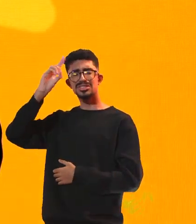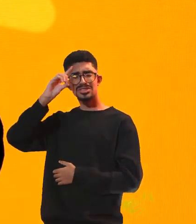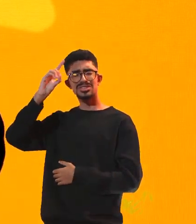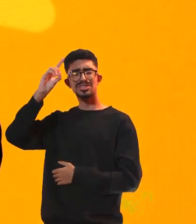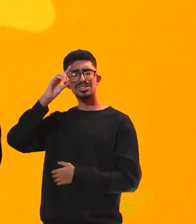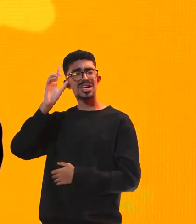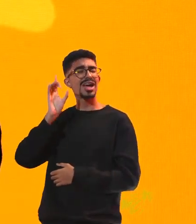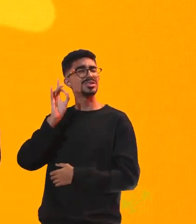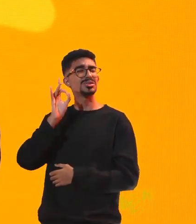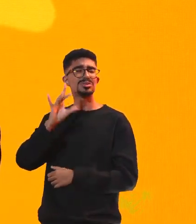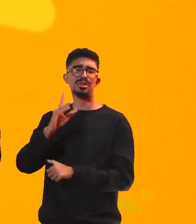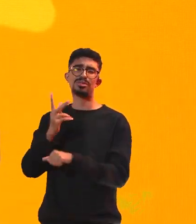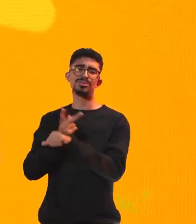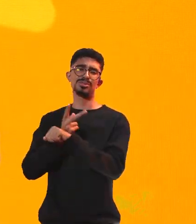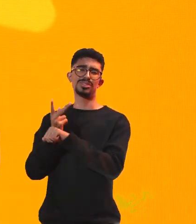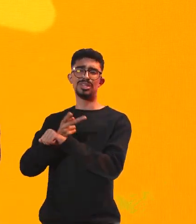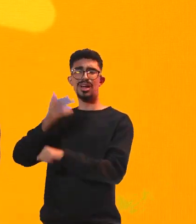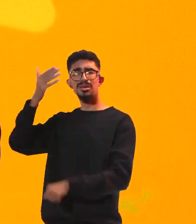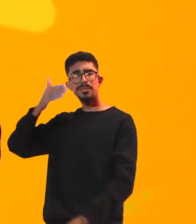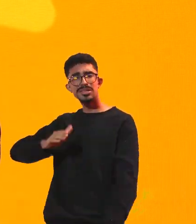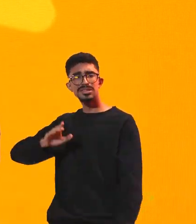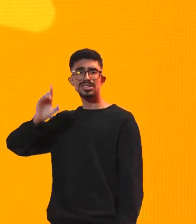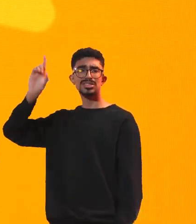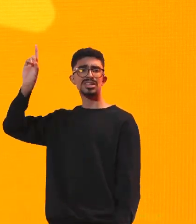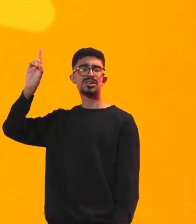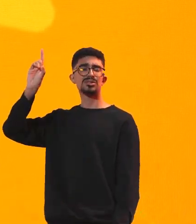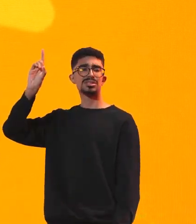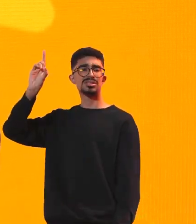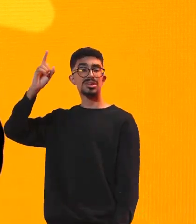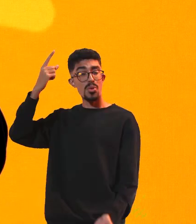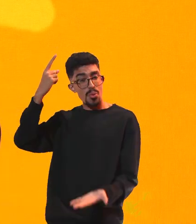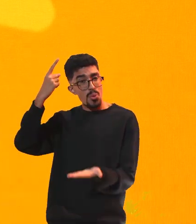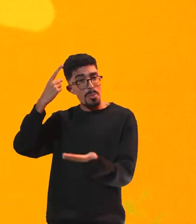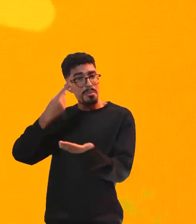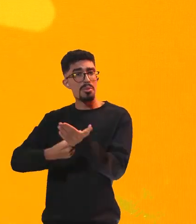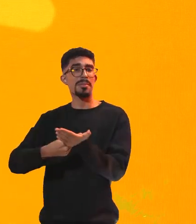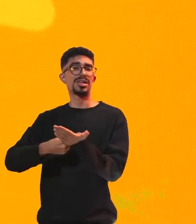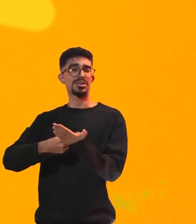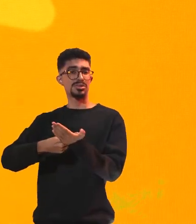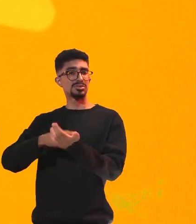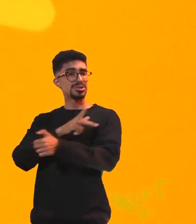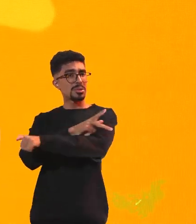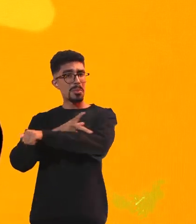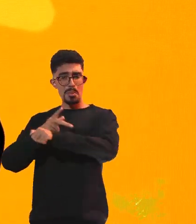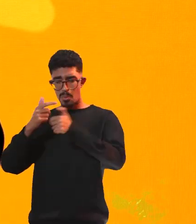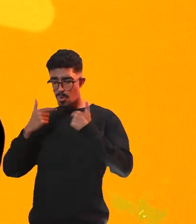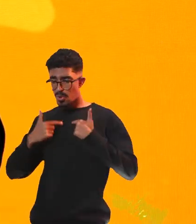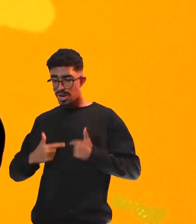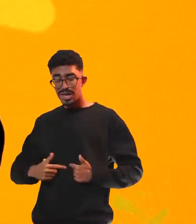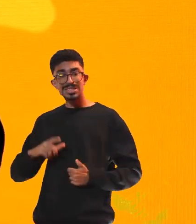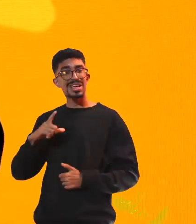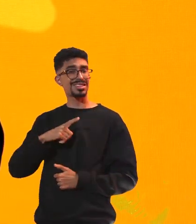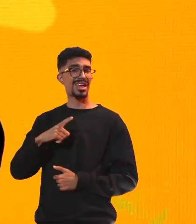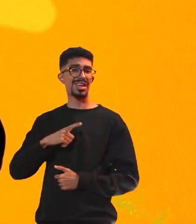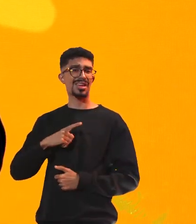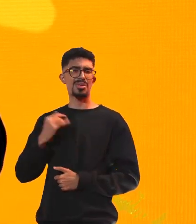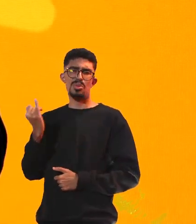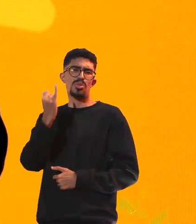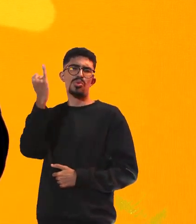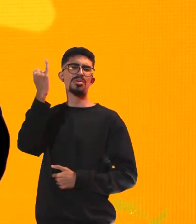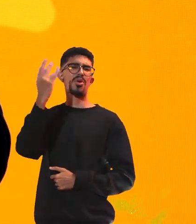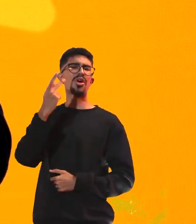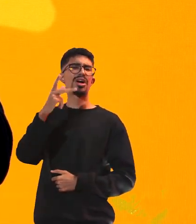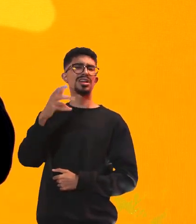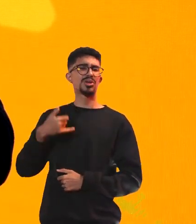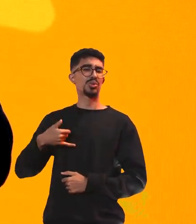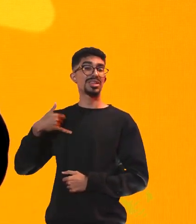lugar, faça um compromisso de pureza e viva o plano do Senhor para a tua vida. Não importa a tua idade, é